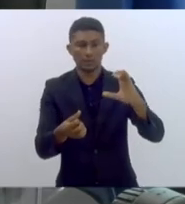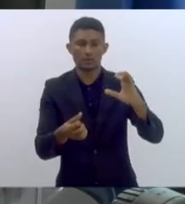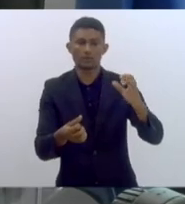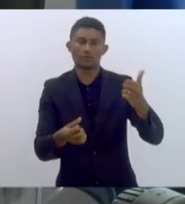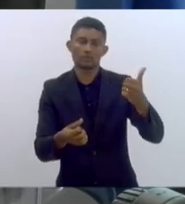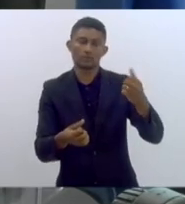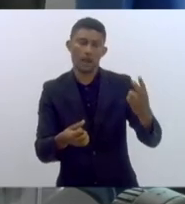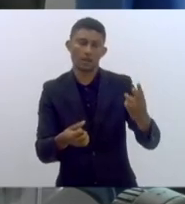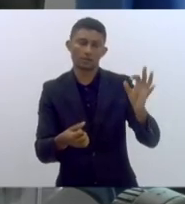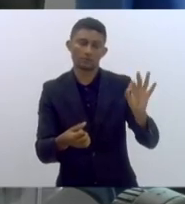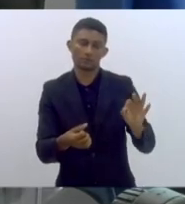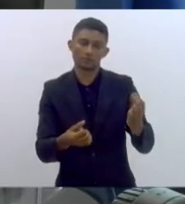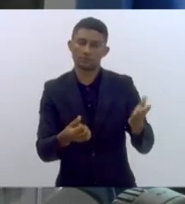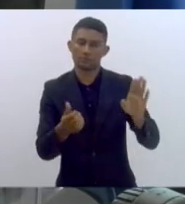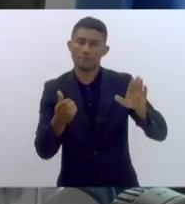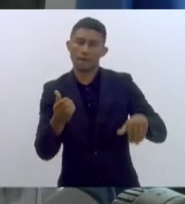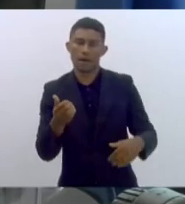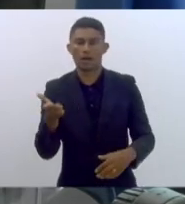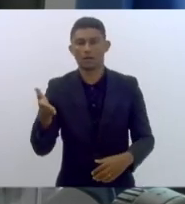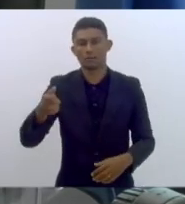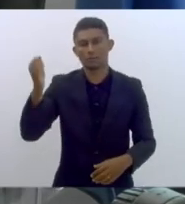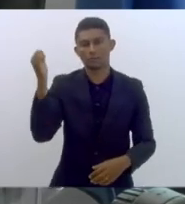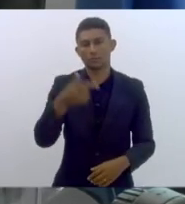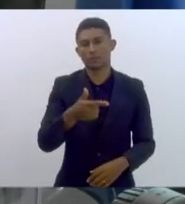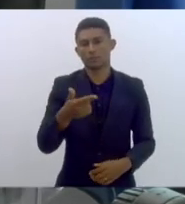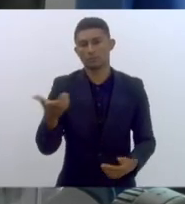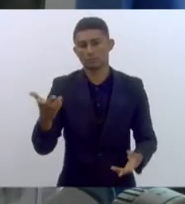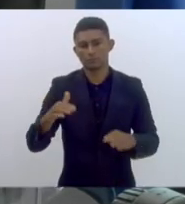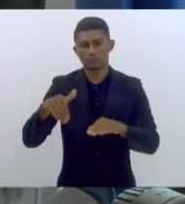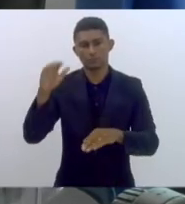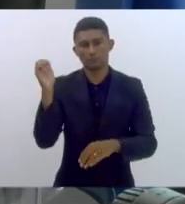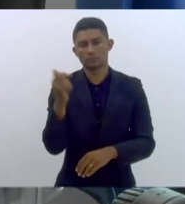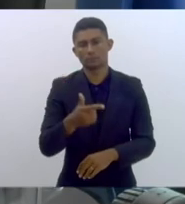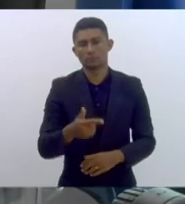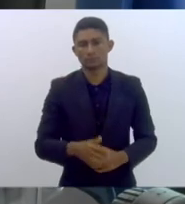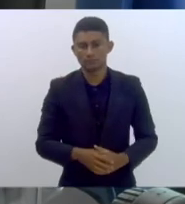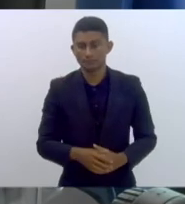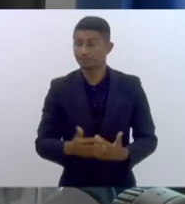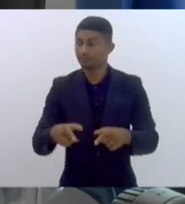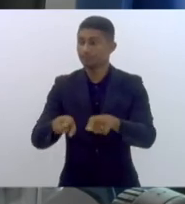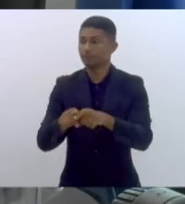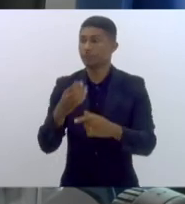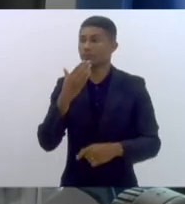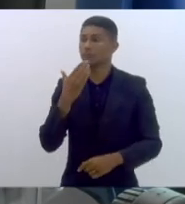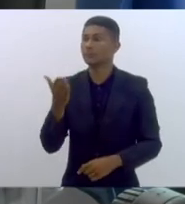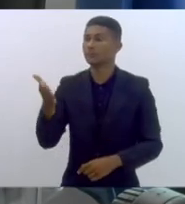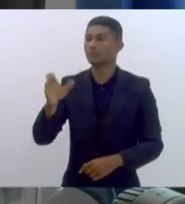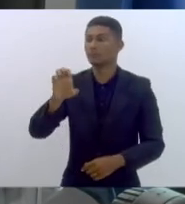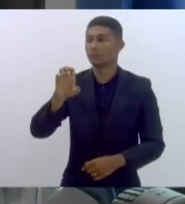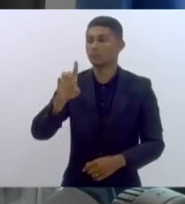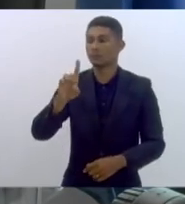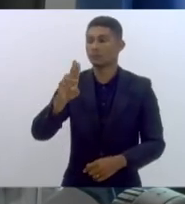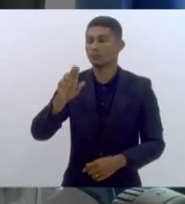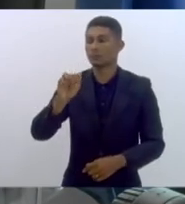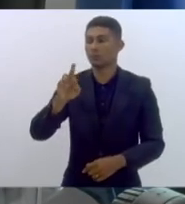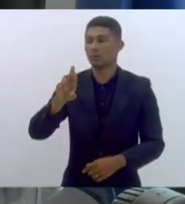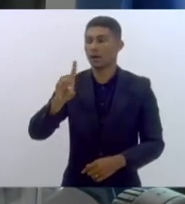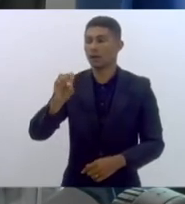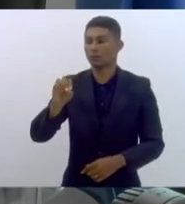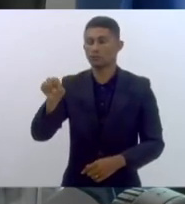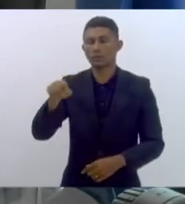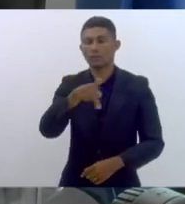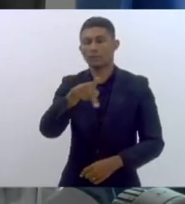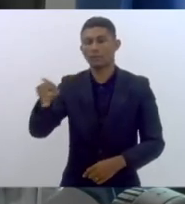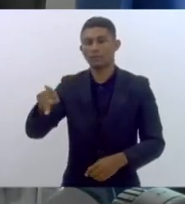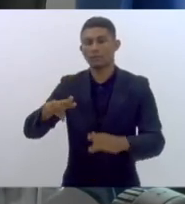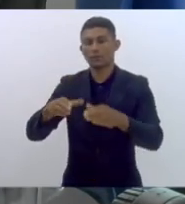observação. Sim. Bom, ainda pediu para fazer aqui o uso da palavra o Eduardo Mendes, presidente da Sinfazer. Por